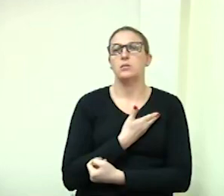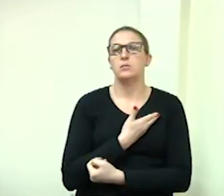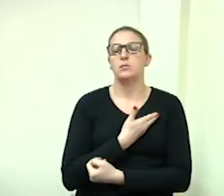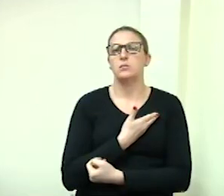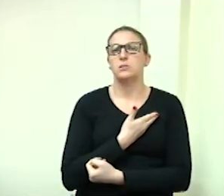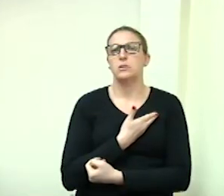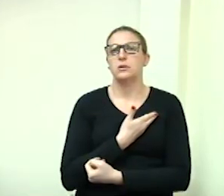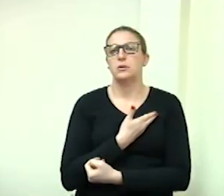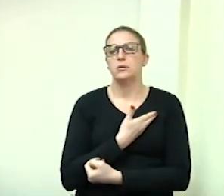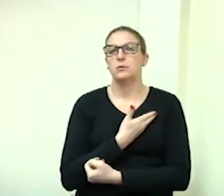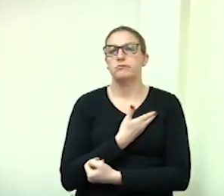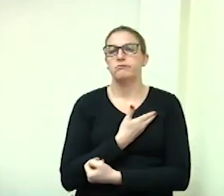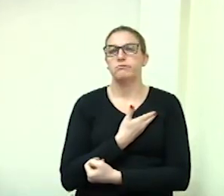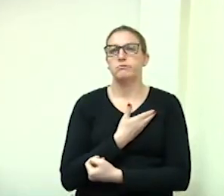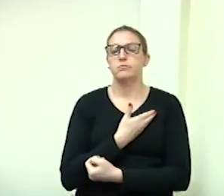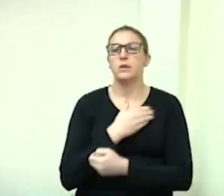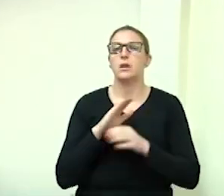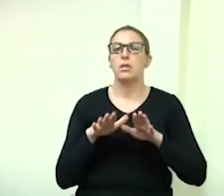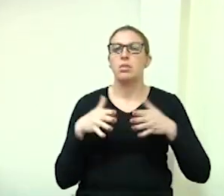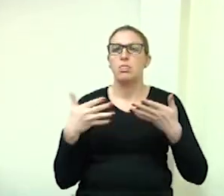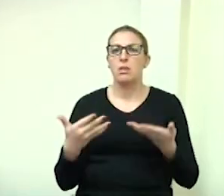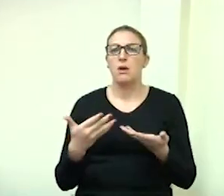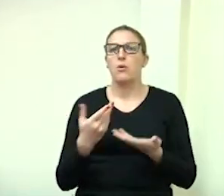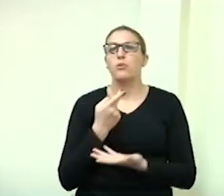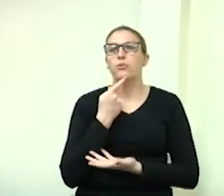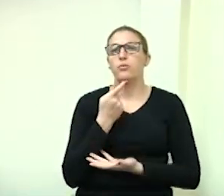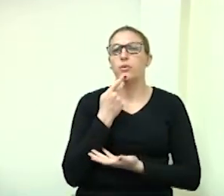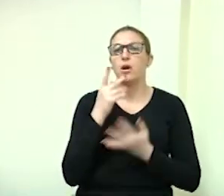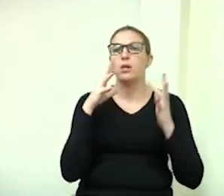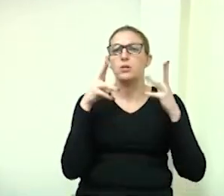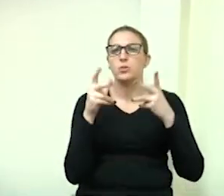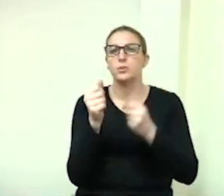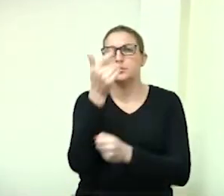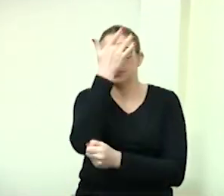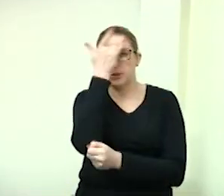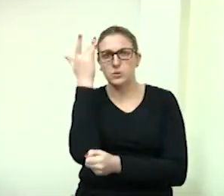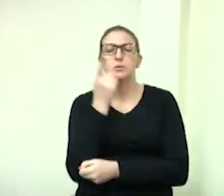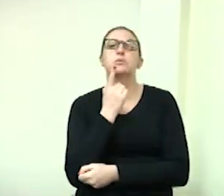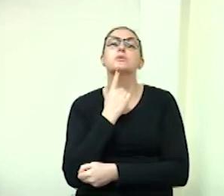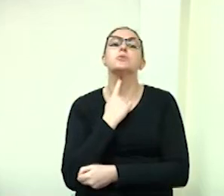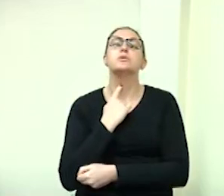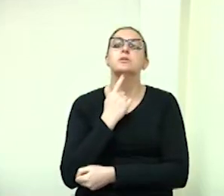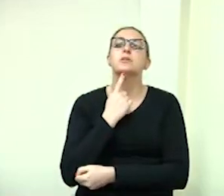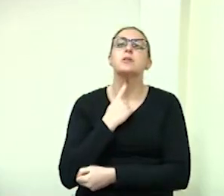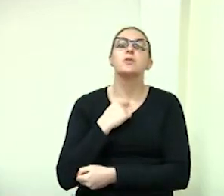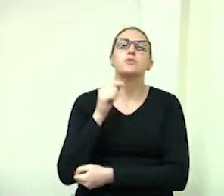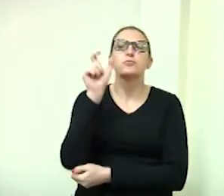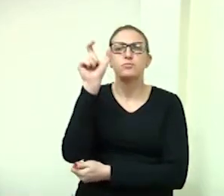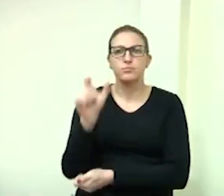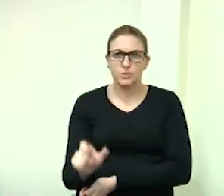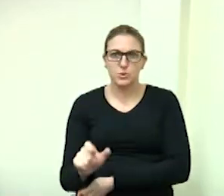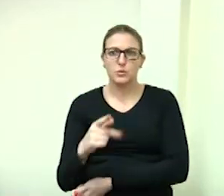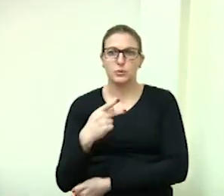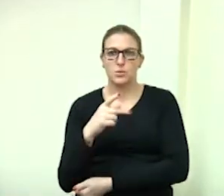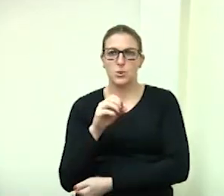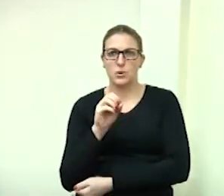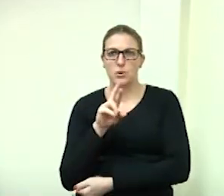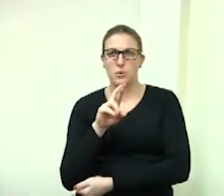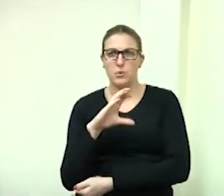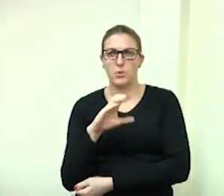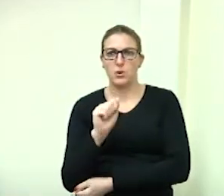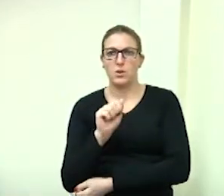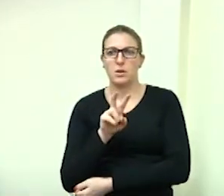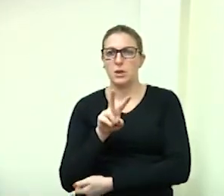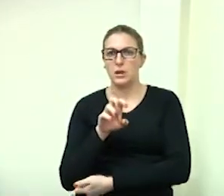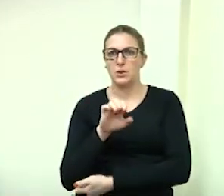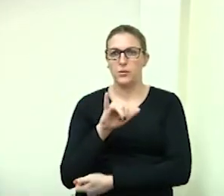né a todas as pessoas que gostavam muito do porcavé também o nosso sentimento de